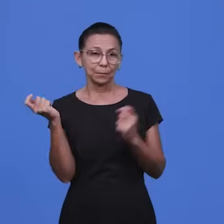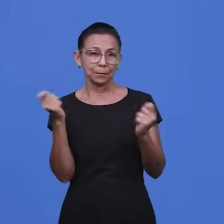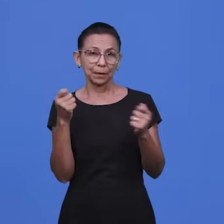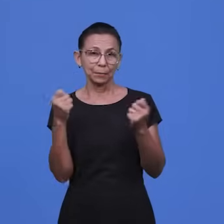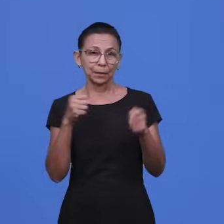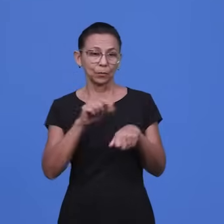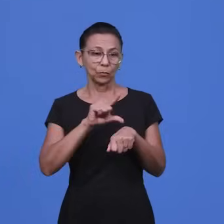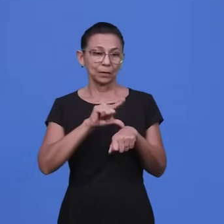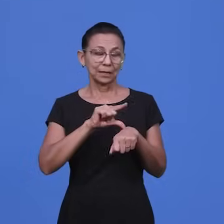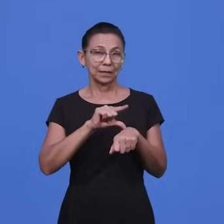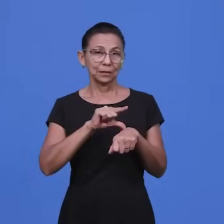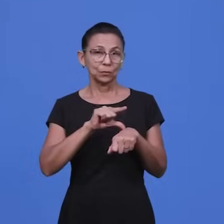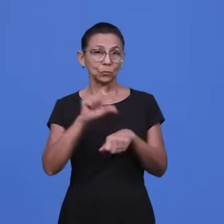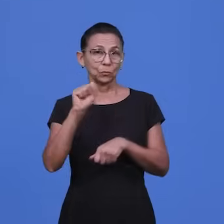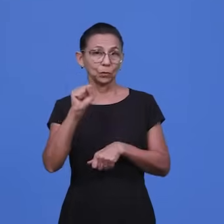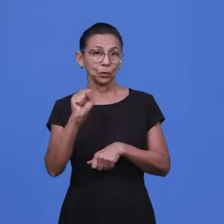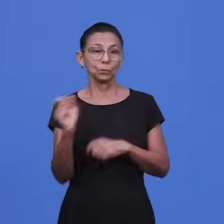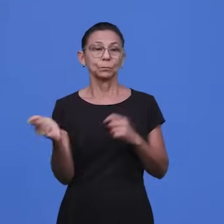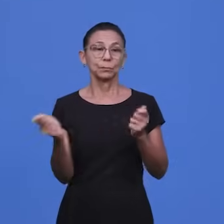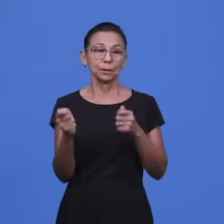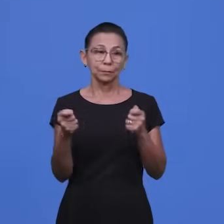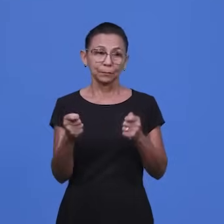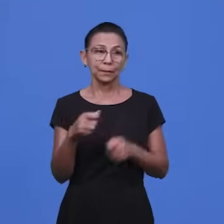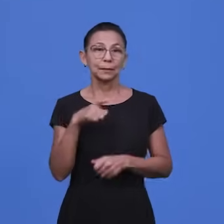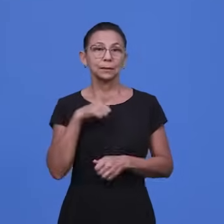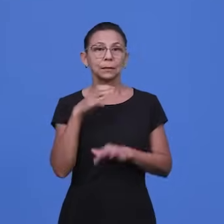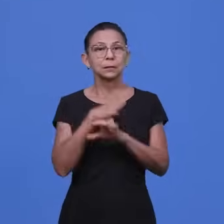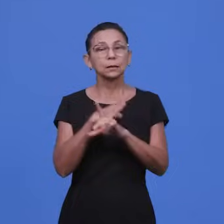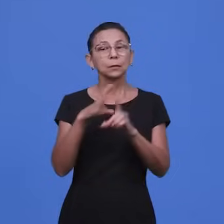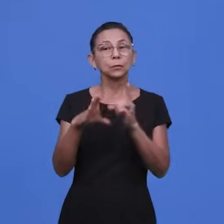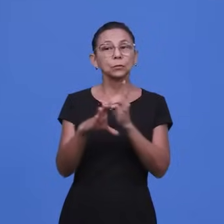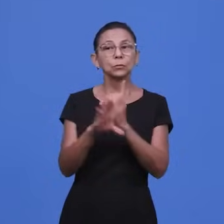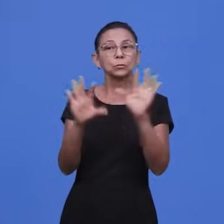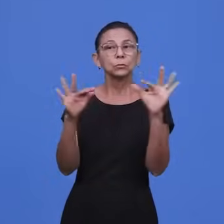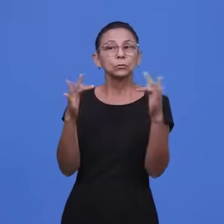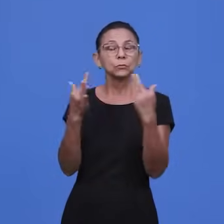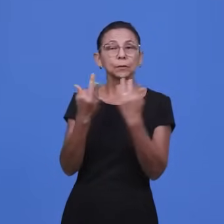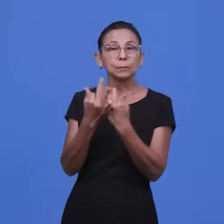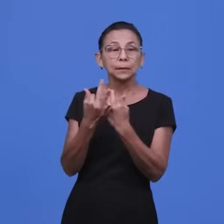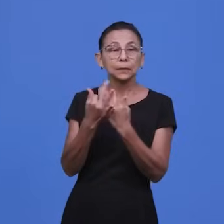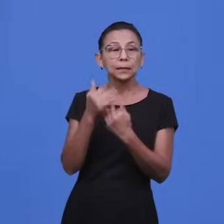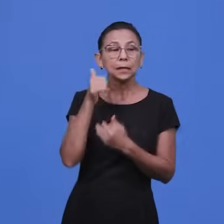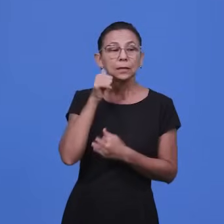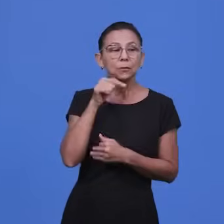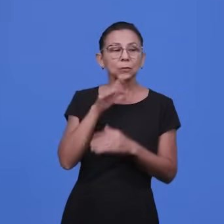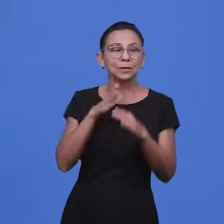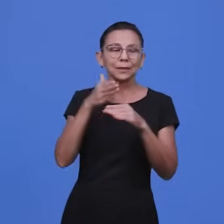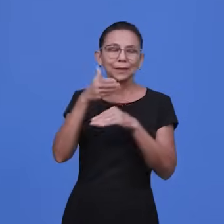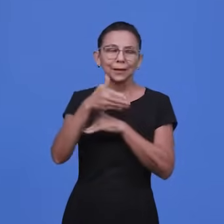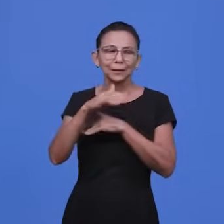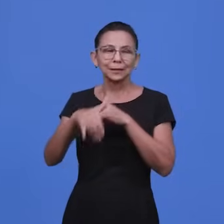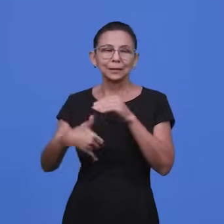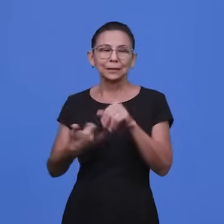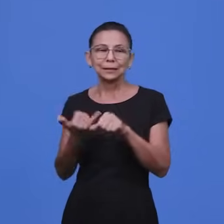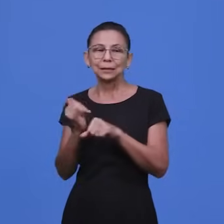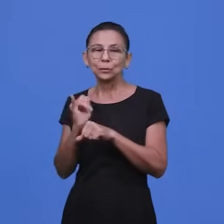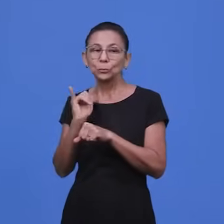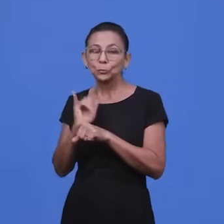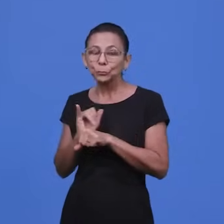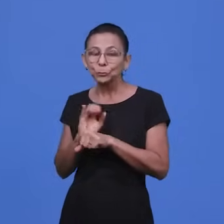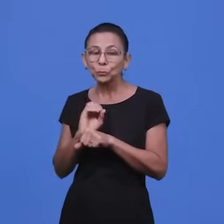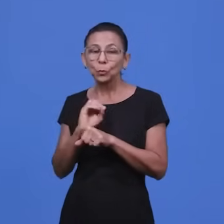ou na Rádio Manaim e coloca que Deus há de abençoar a sua casa. E